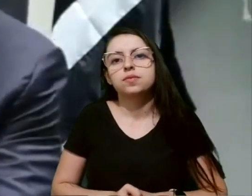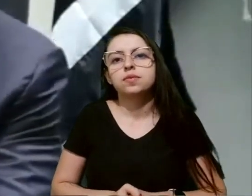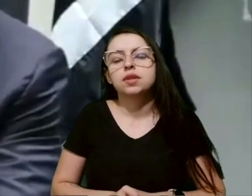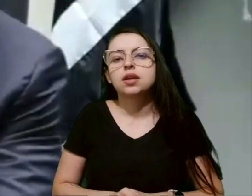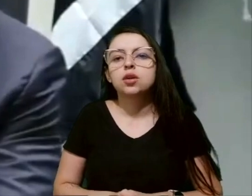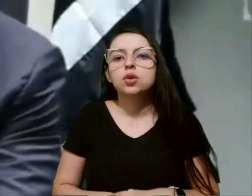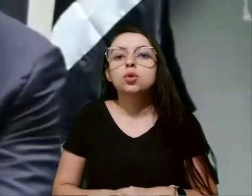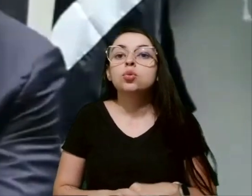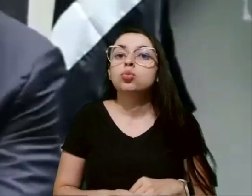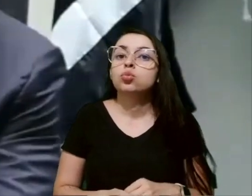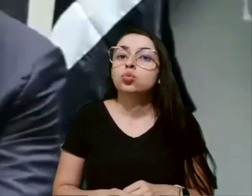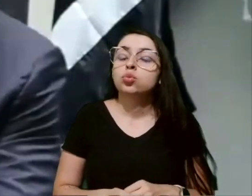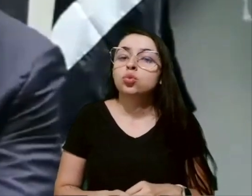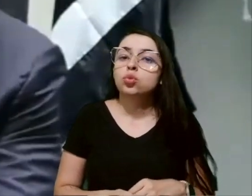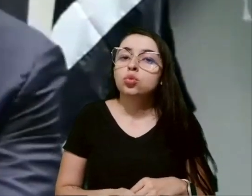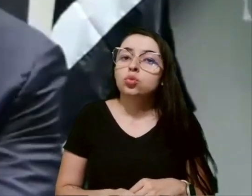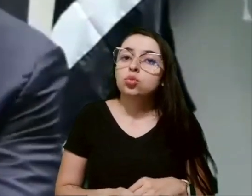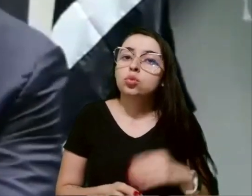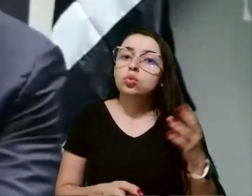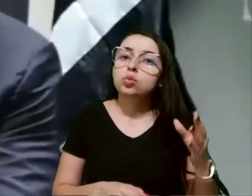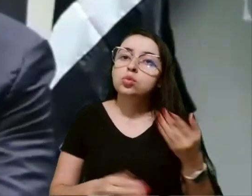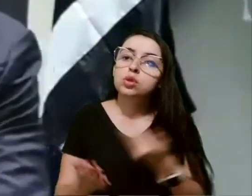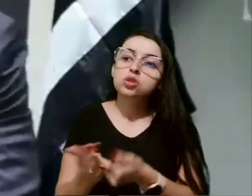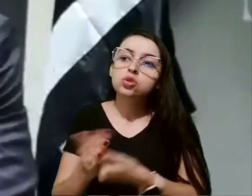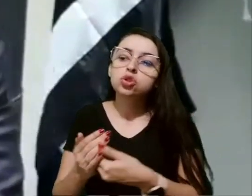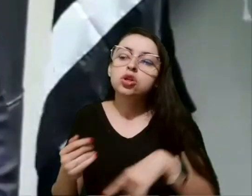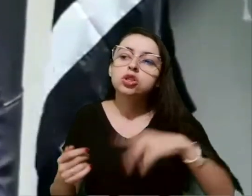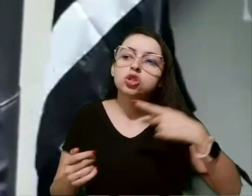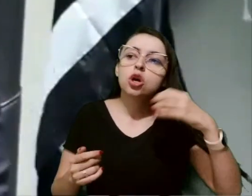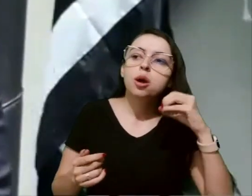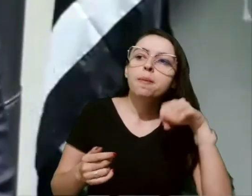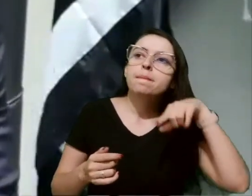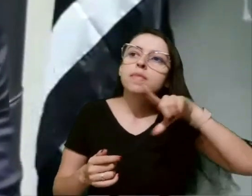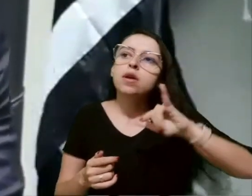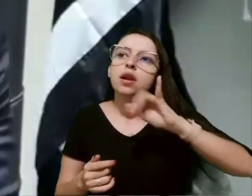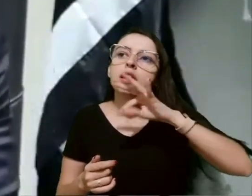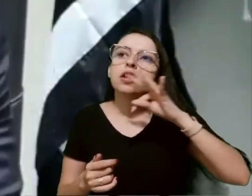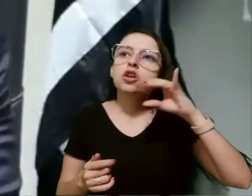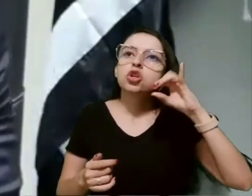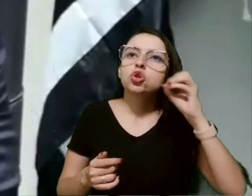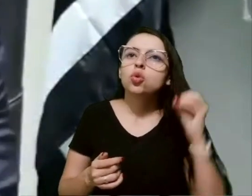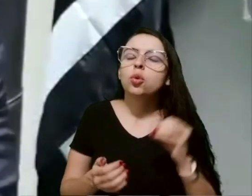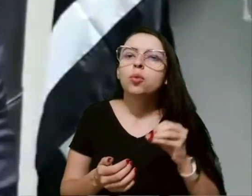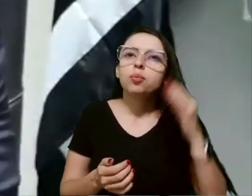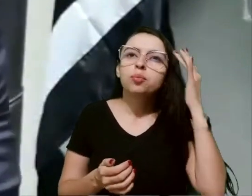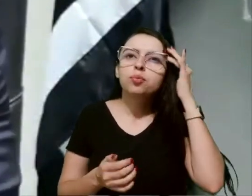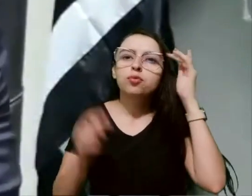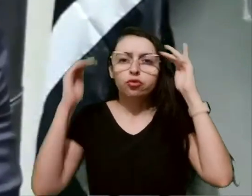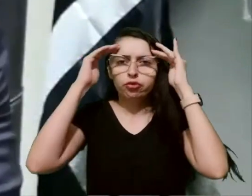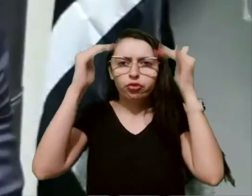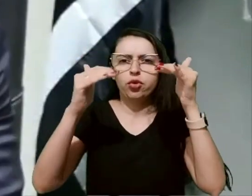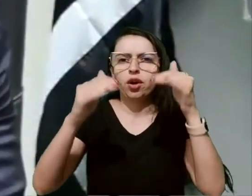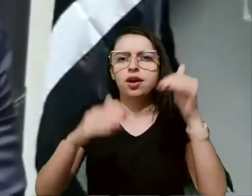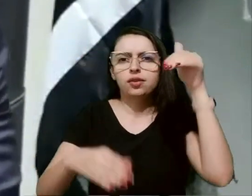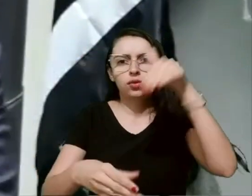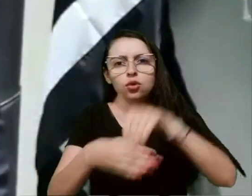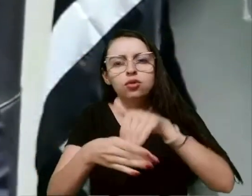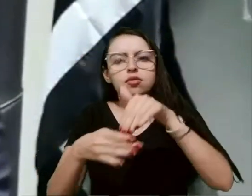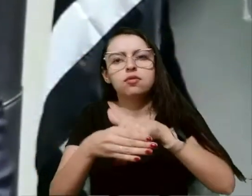políticos, tentando mensurar intenção de voto, que é uma questão hoje cada vez mais problemática, eles estão